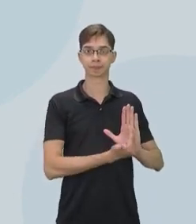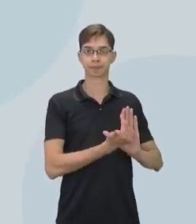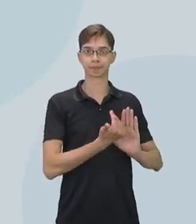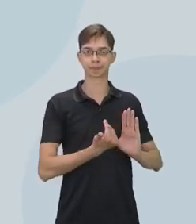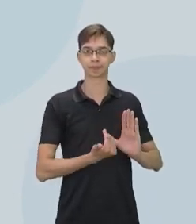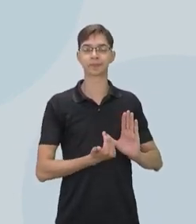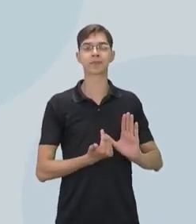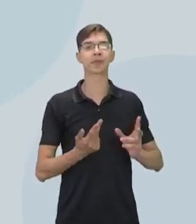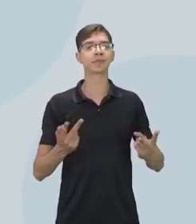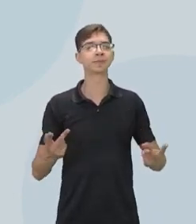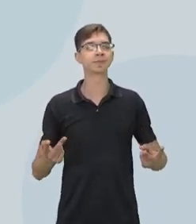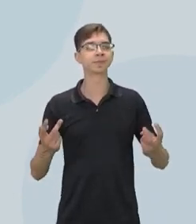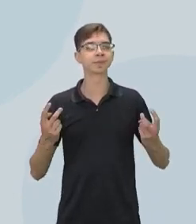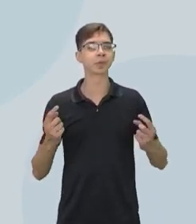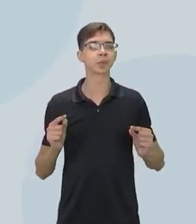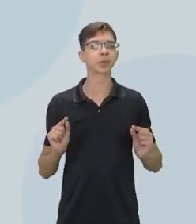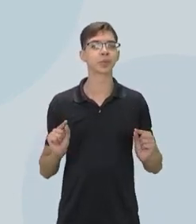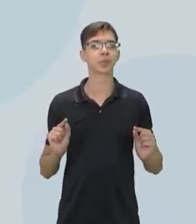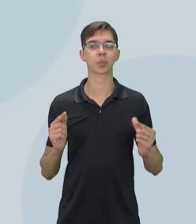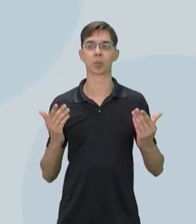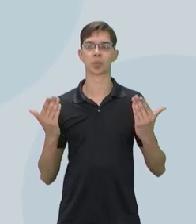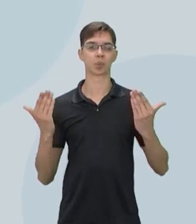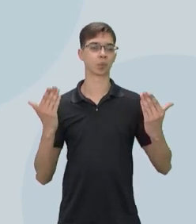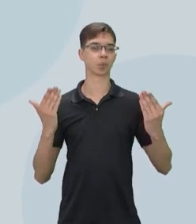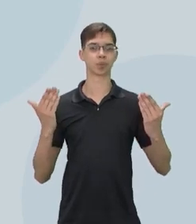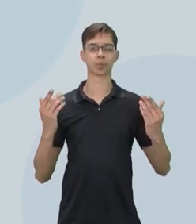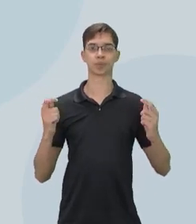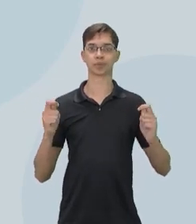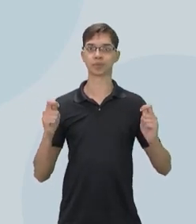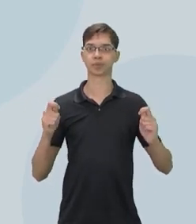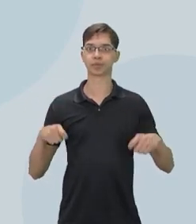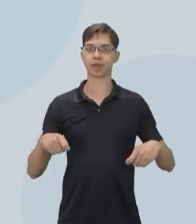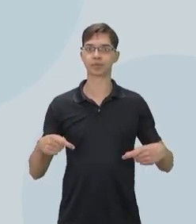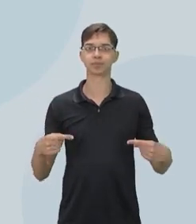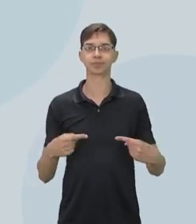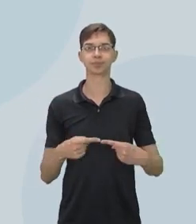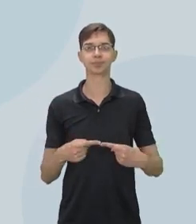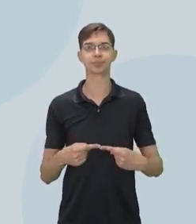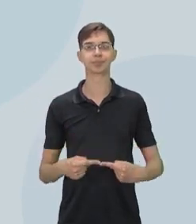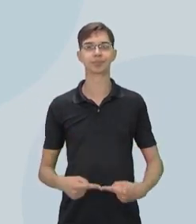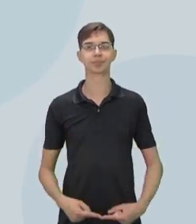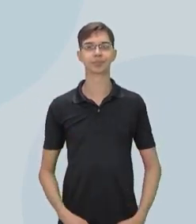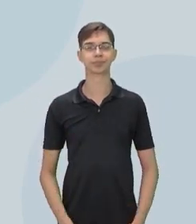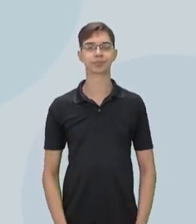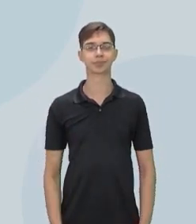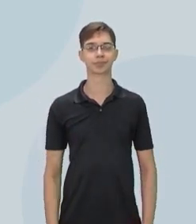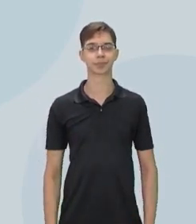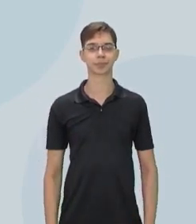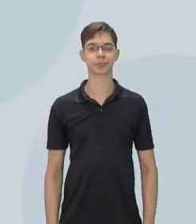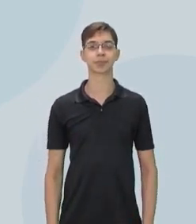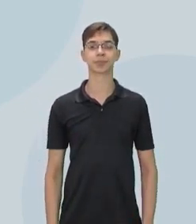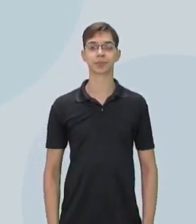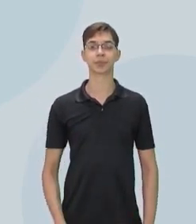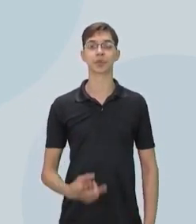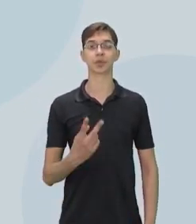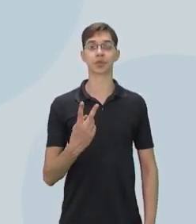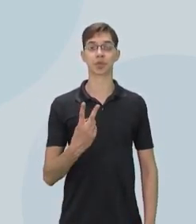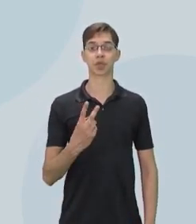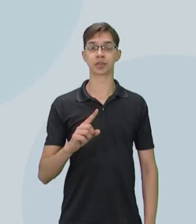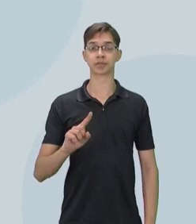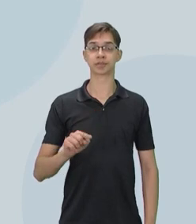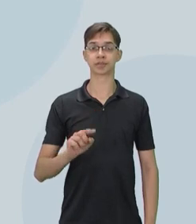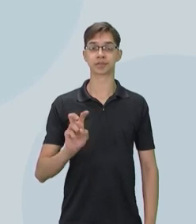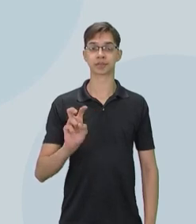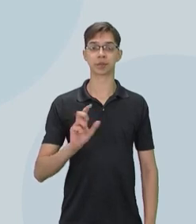gente pode relacionar elas. Então, o que a gente tem aqui? Esse 2,5, né?